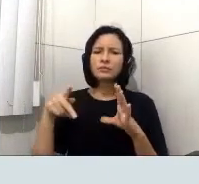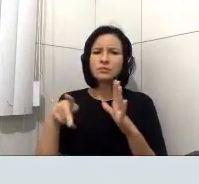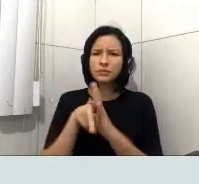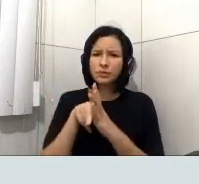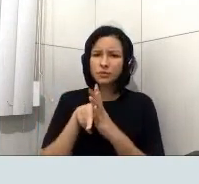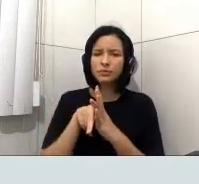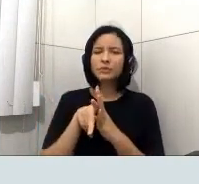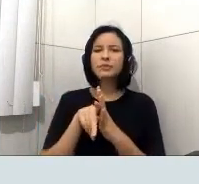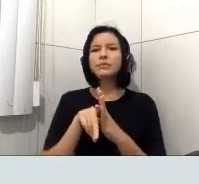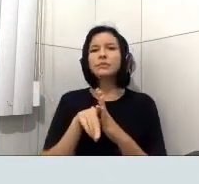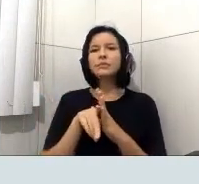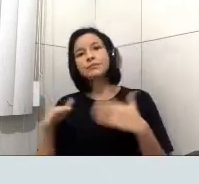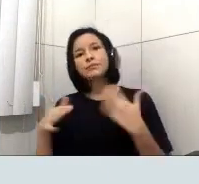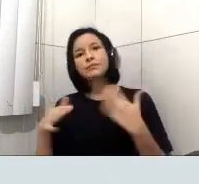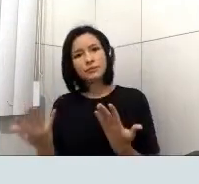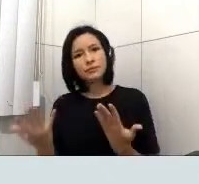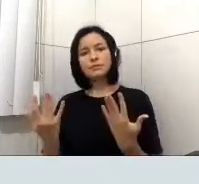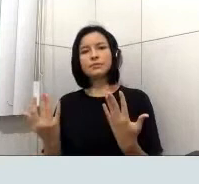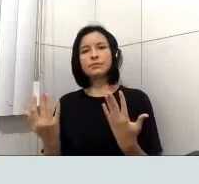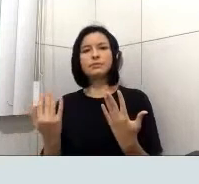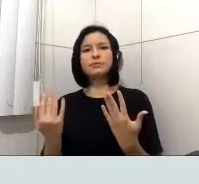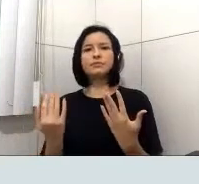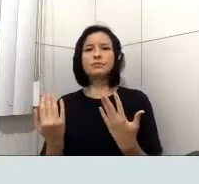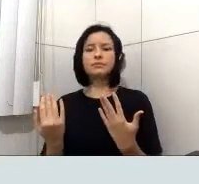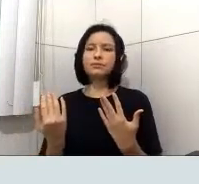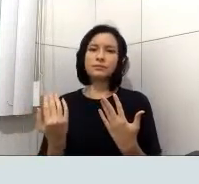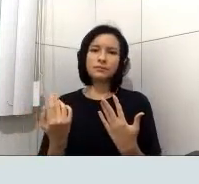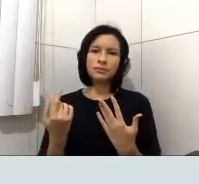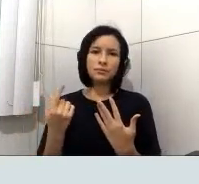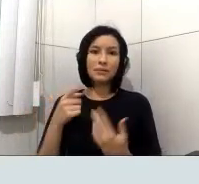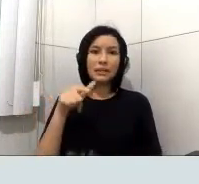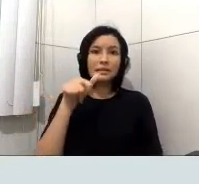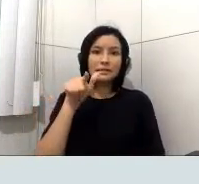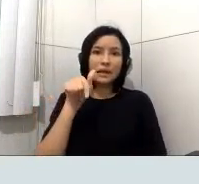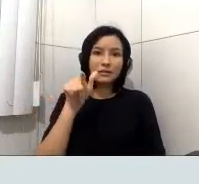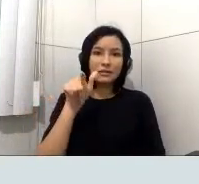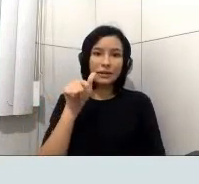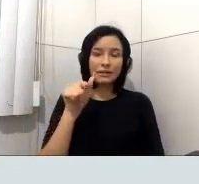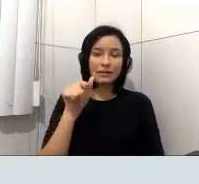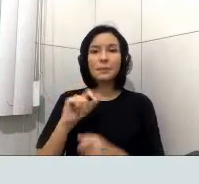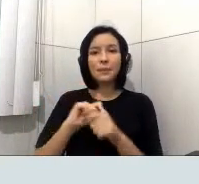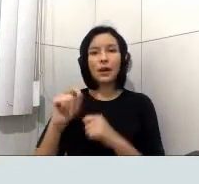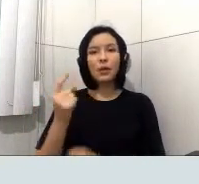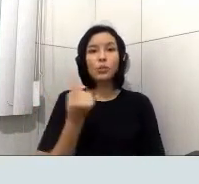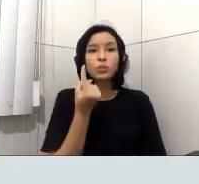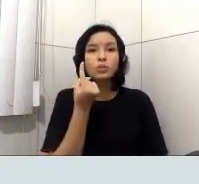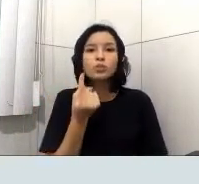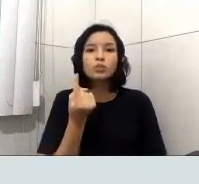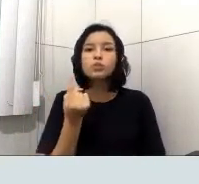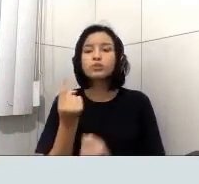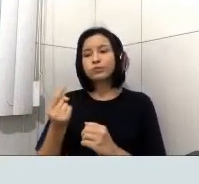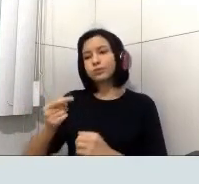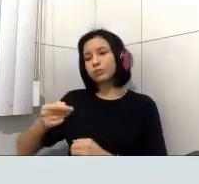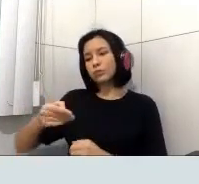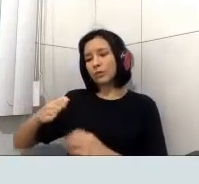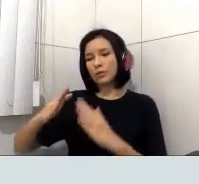seja, no total tem que ter 17 palitos, só que um desses lados desse